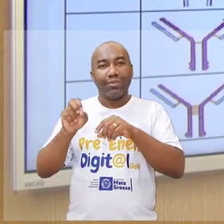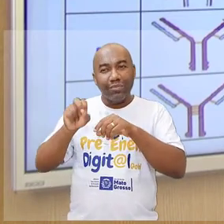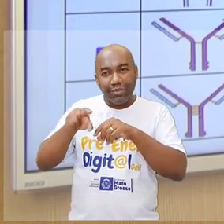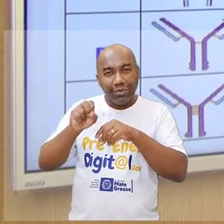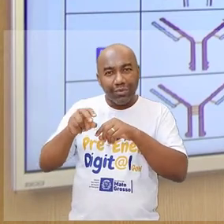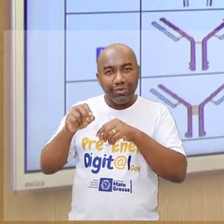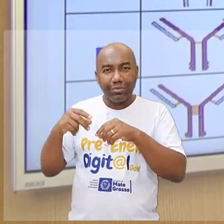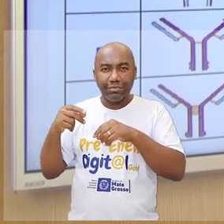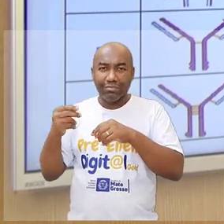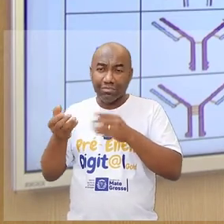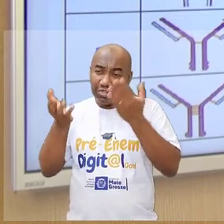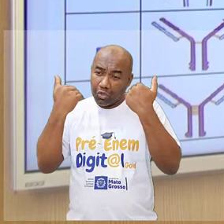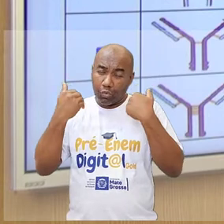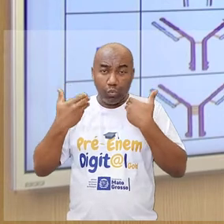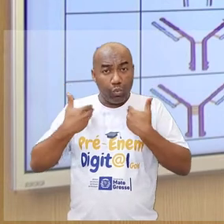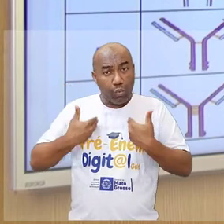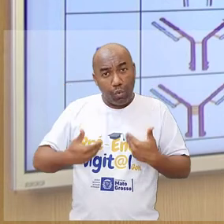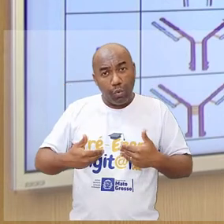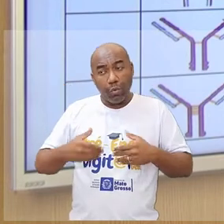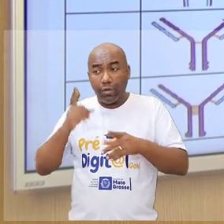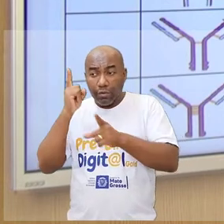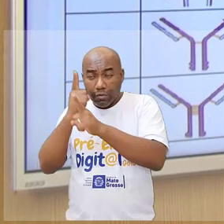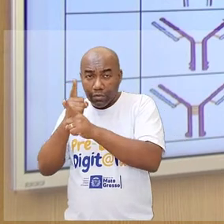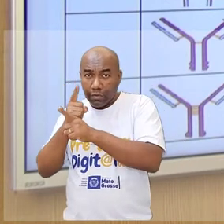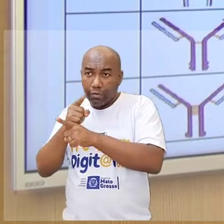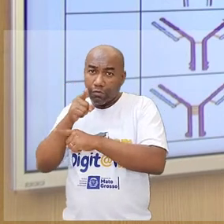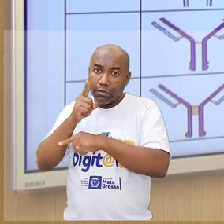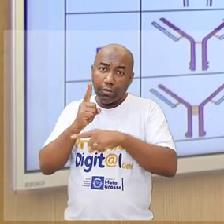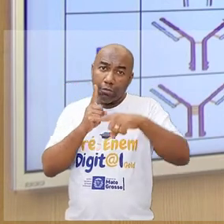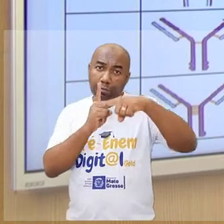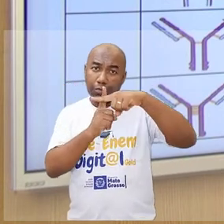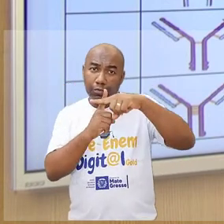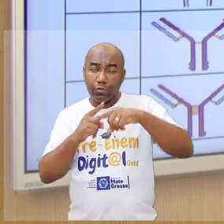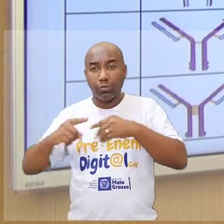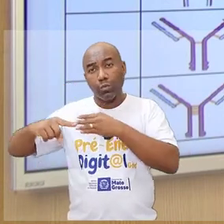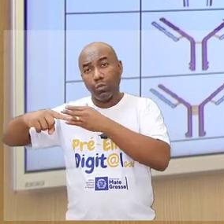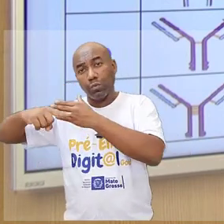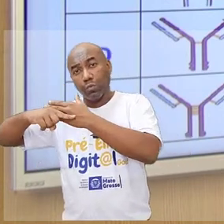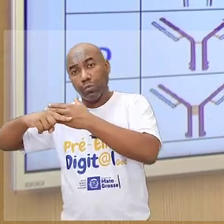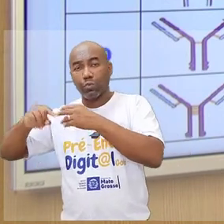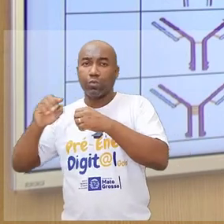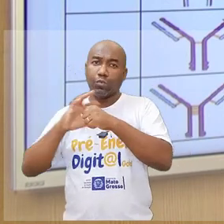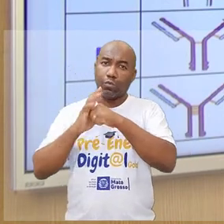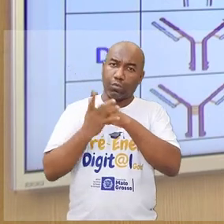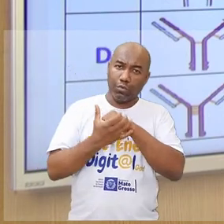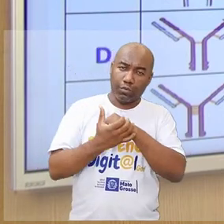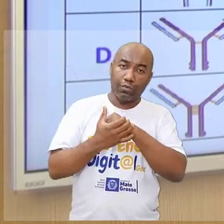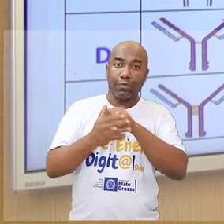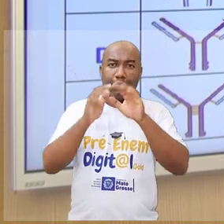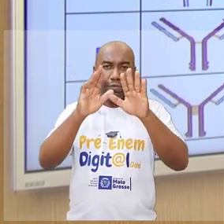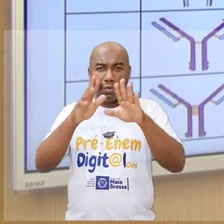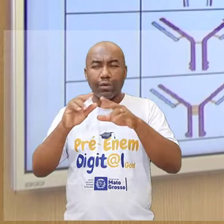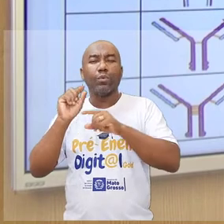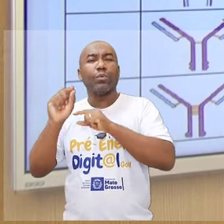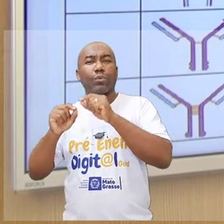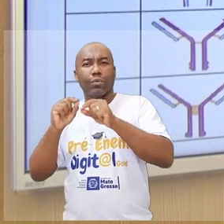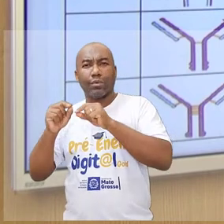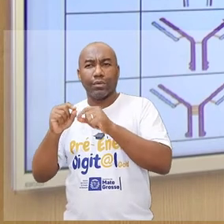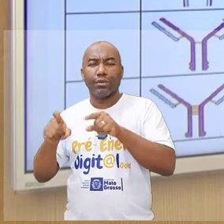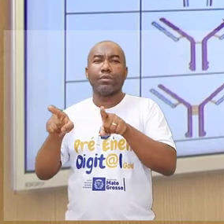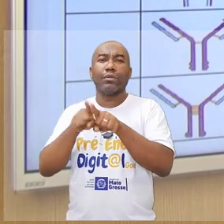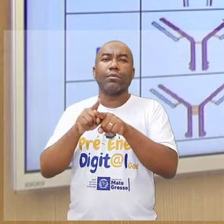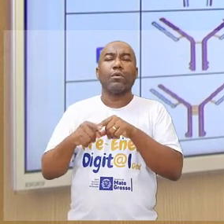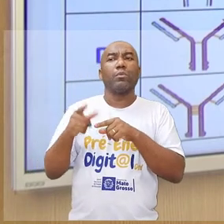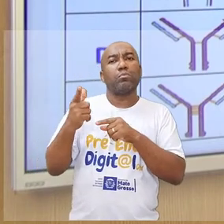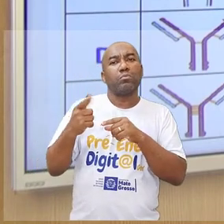você confirma se teve a doença ou não. O legal é que o exame sorológico, ele pode apontar uma